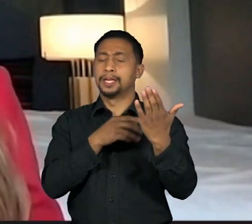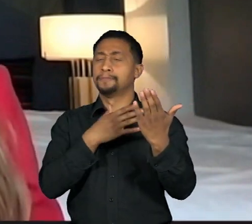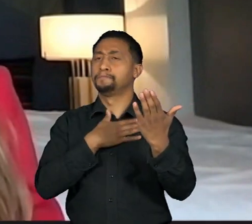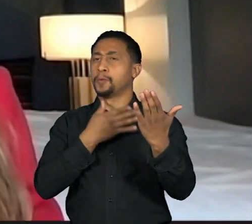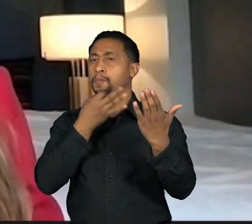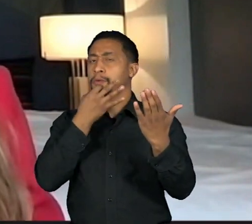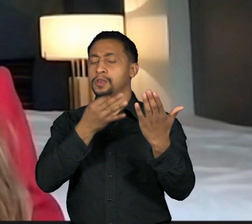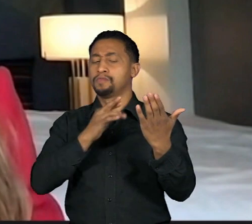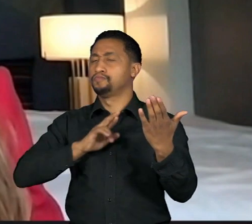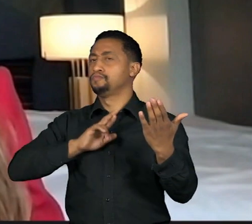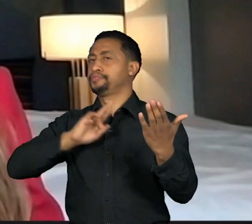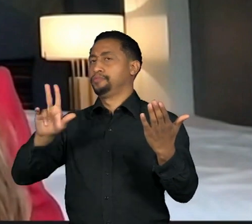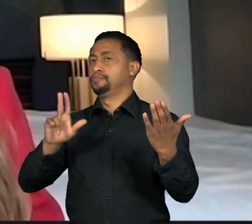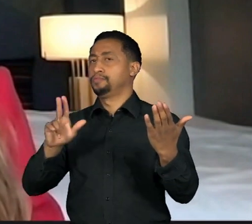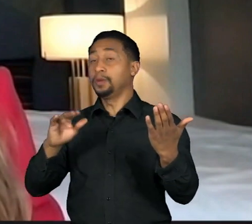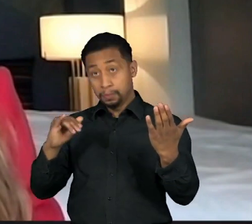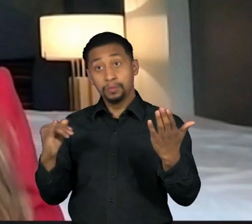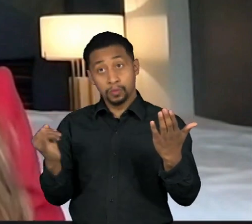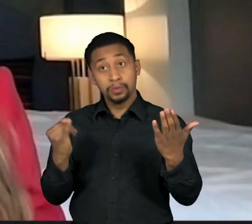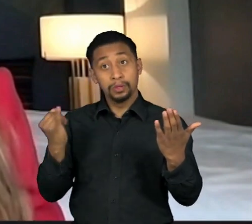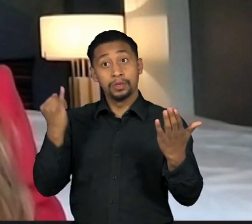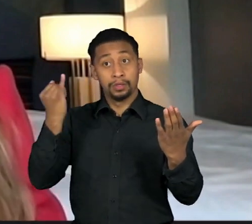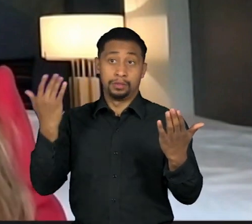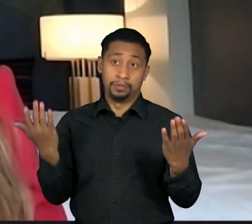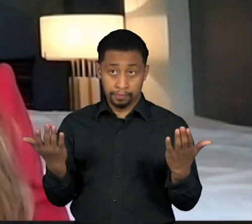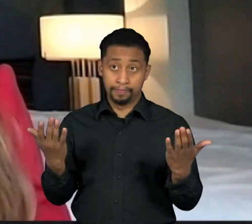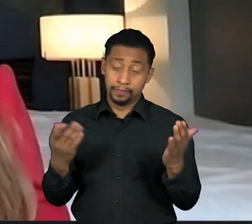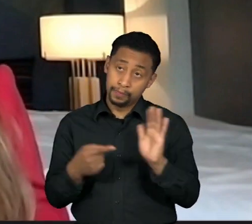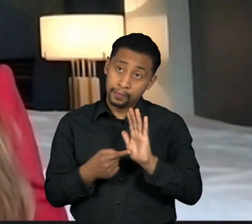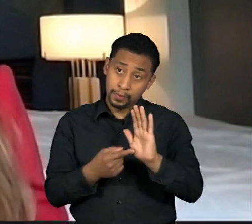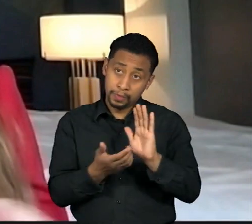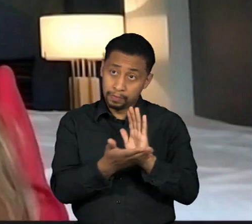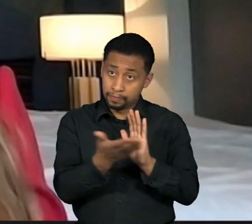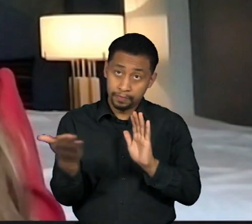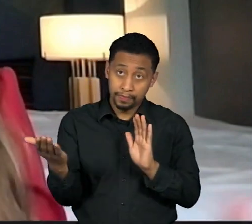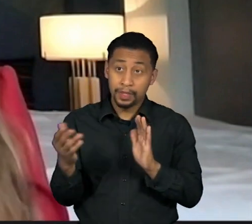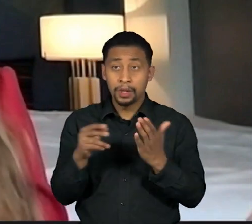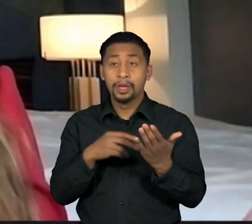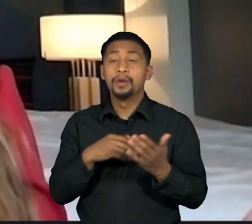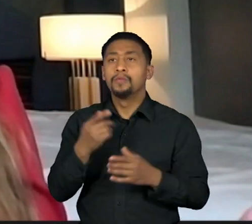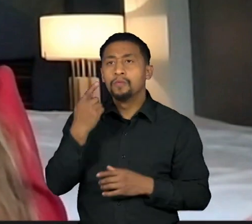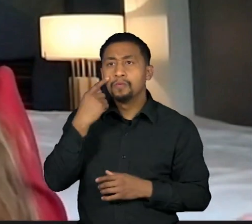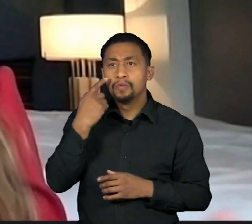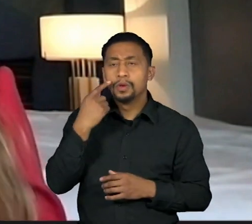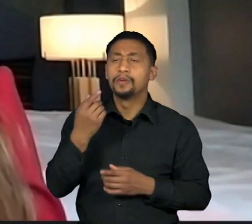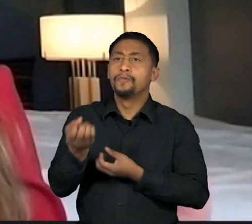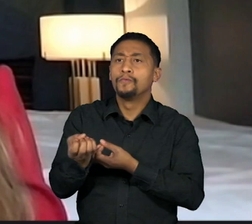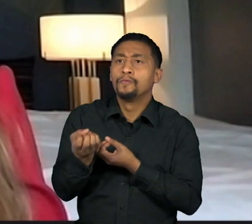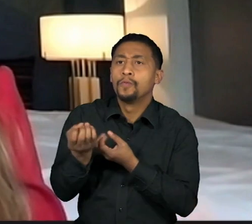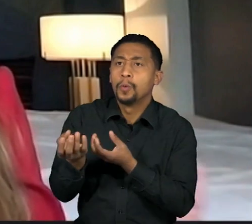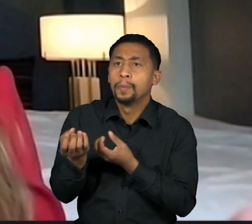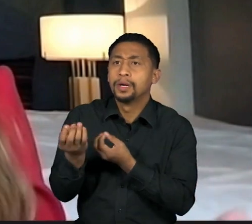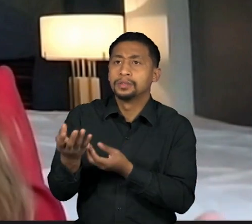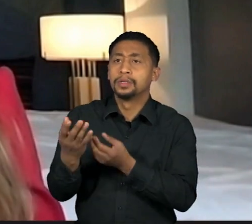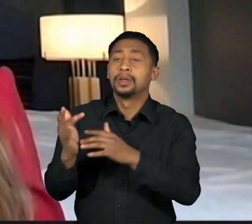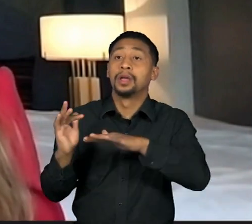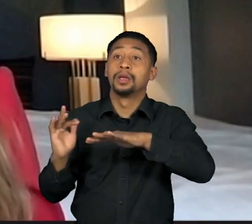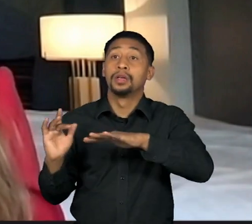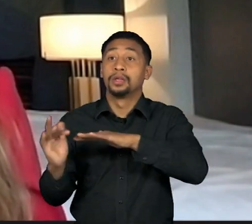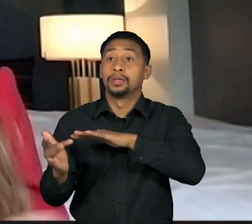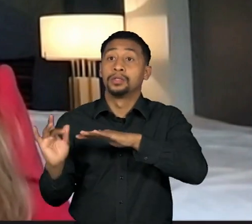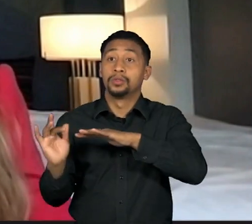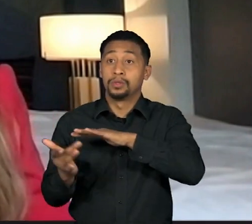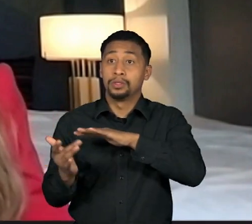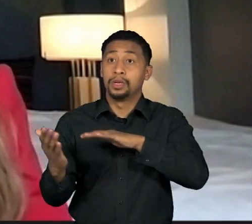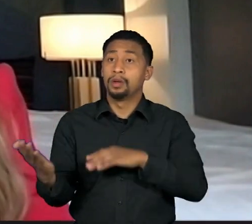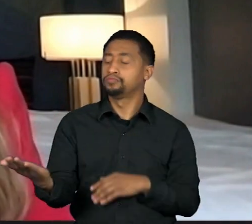para usar o exemplo que está sendo usado agora, né? Eu olhar para informações de redes sociais ou de